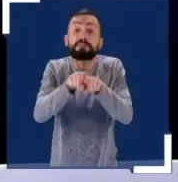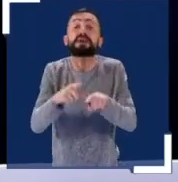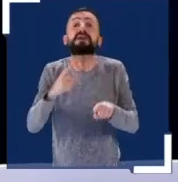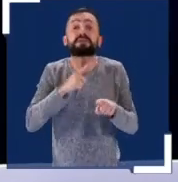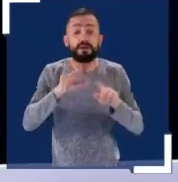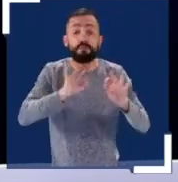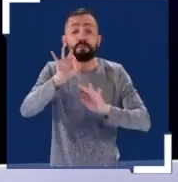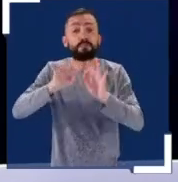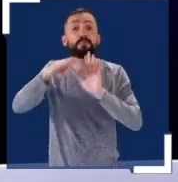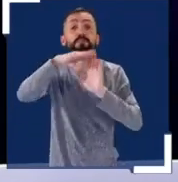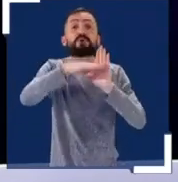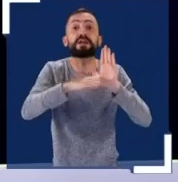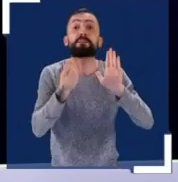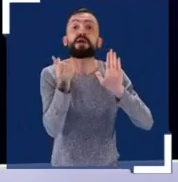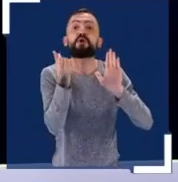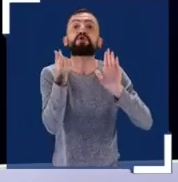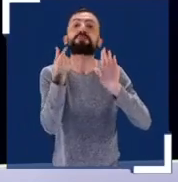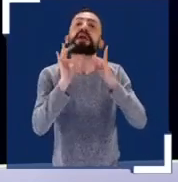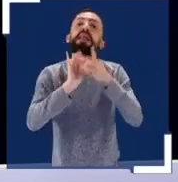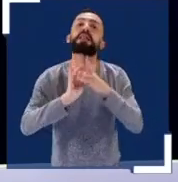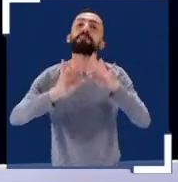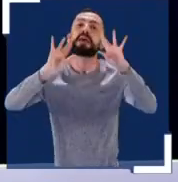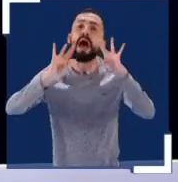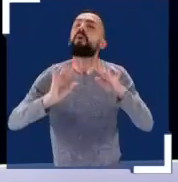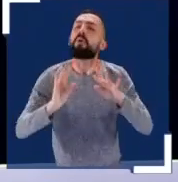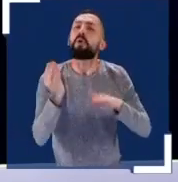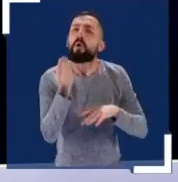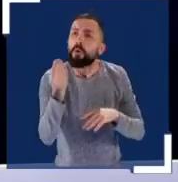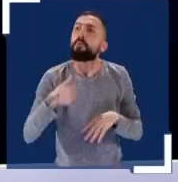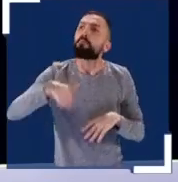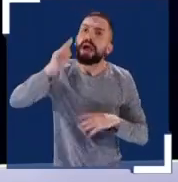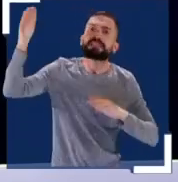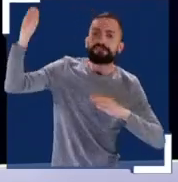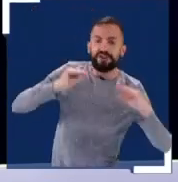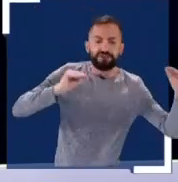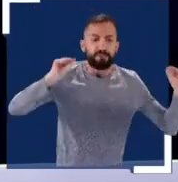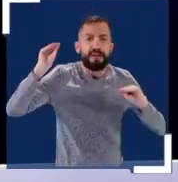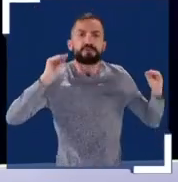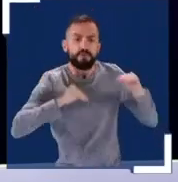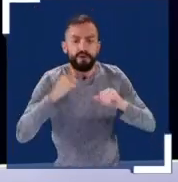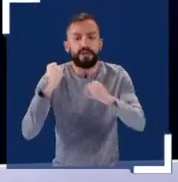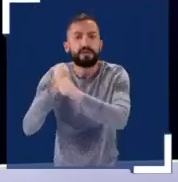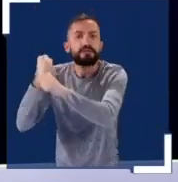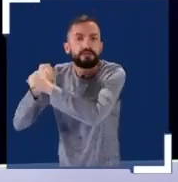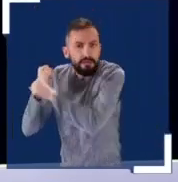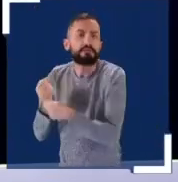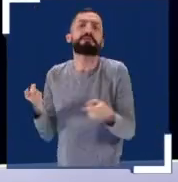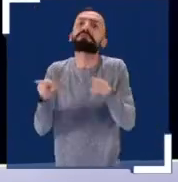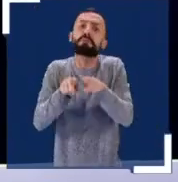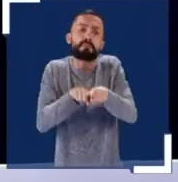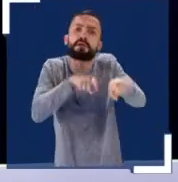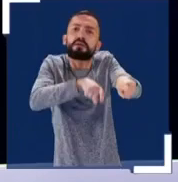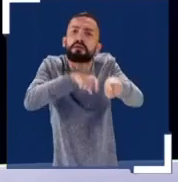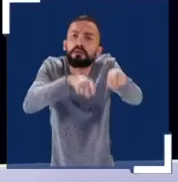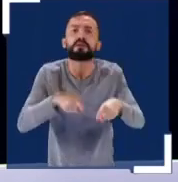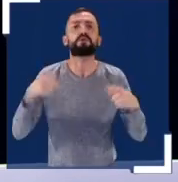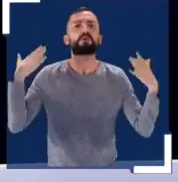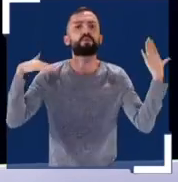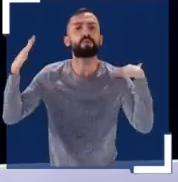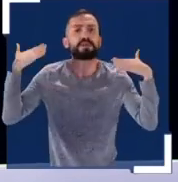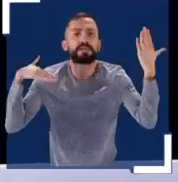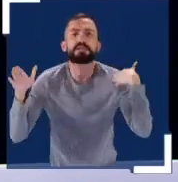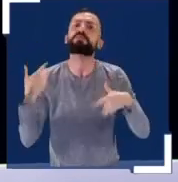de economia que possa permitir novos investimentos para os setores de infraestrutura, o setor do agronegócio, o turismo, o